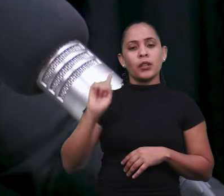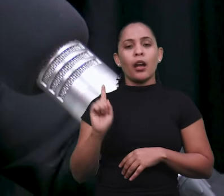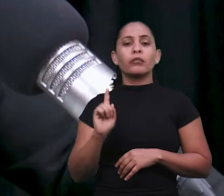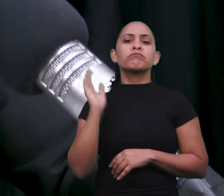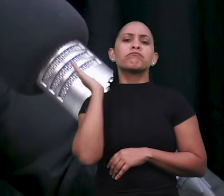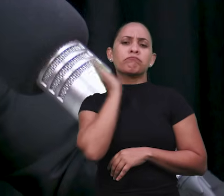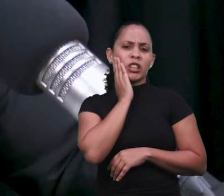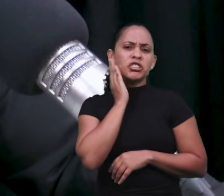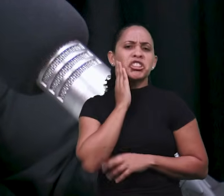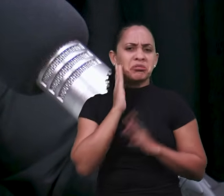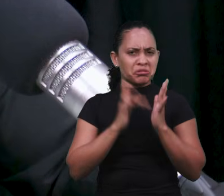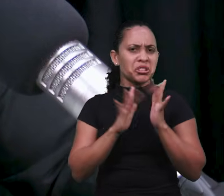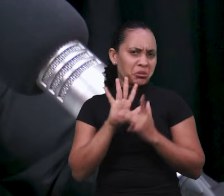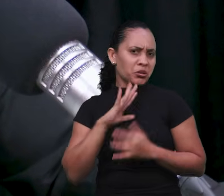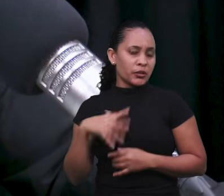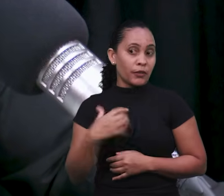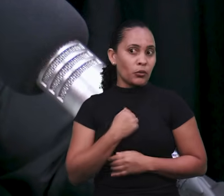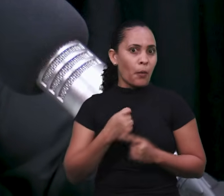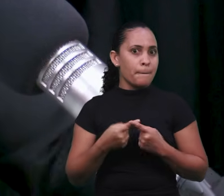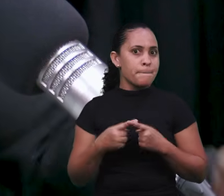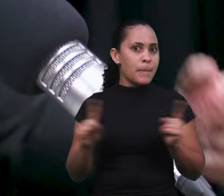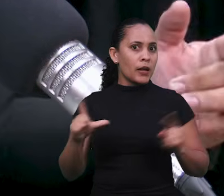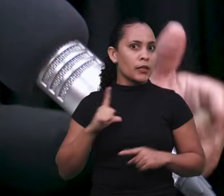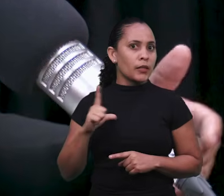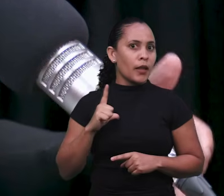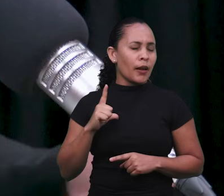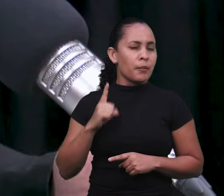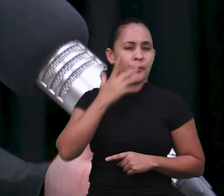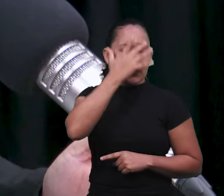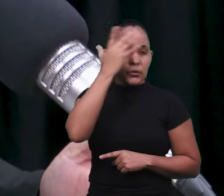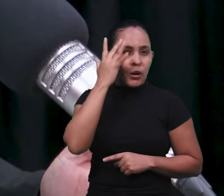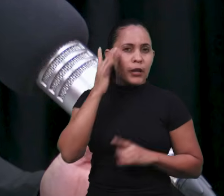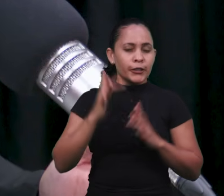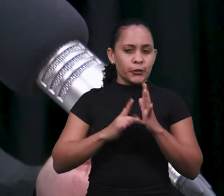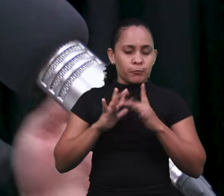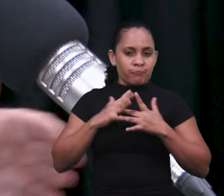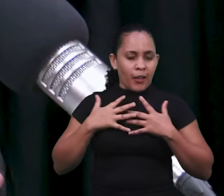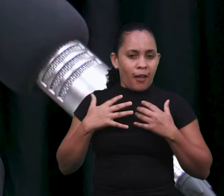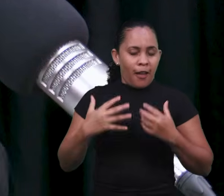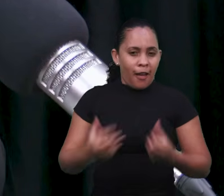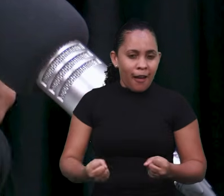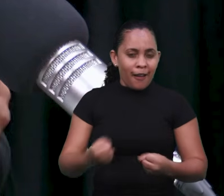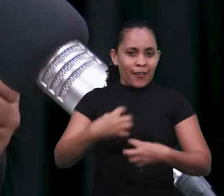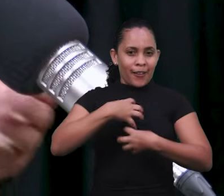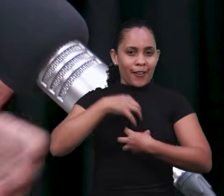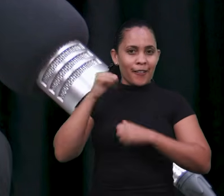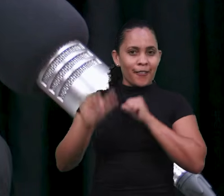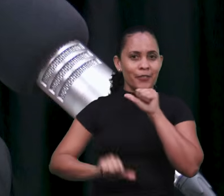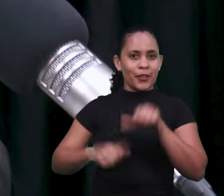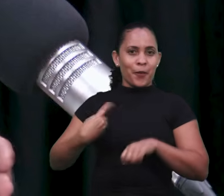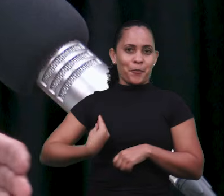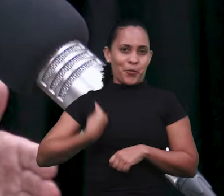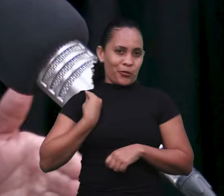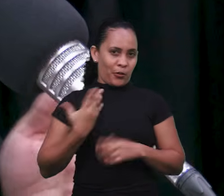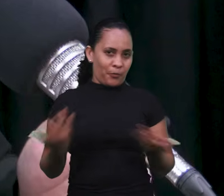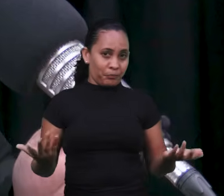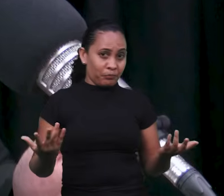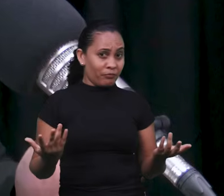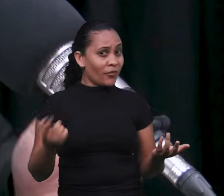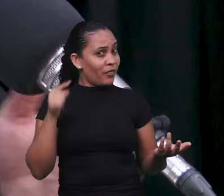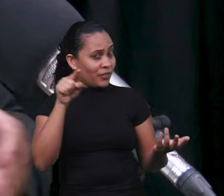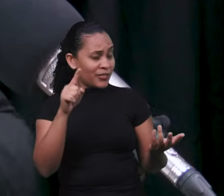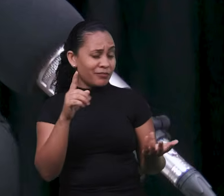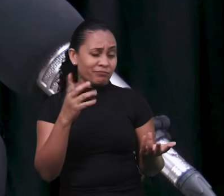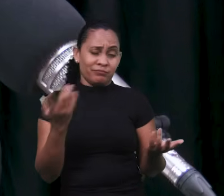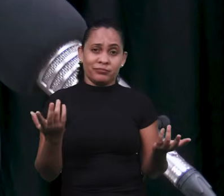que se converteram ao Senhor, né. E aí você muda o que é conversão? Quando a gente fala, por exemplo, da autoescola pra gente estar aprendendo a dirigir, o que é uma conversão?